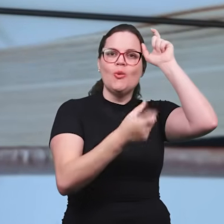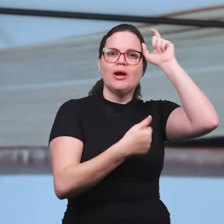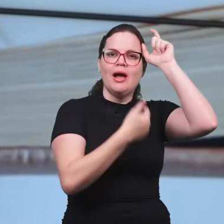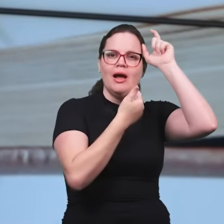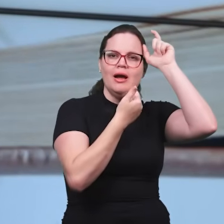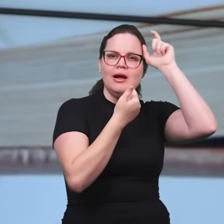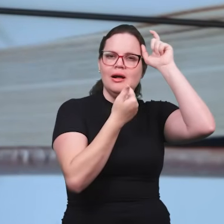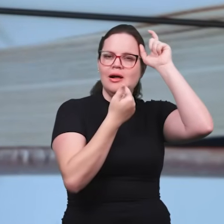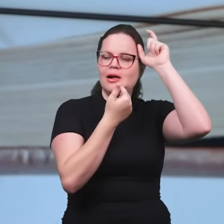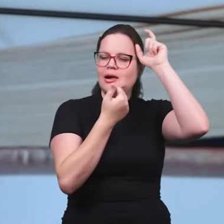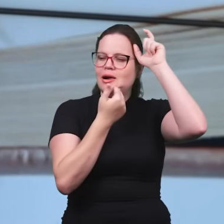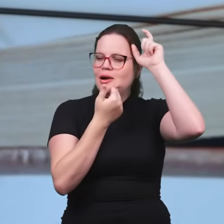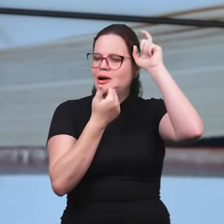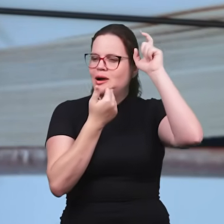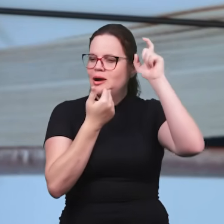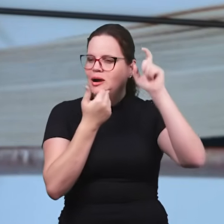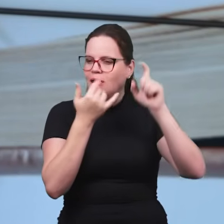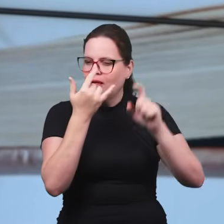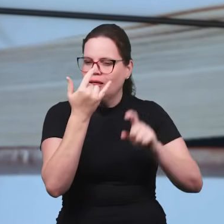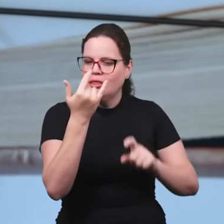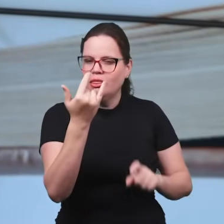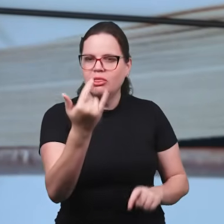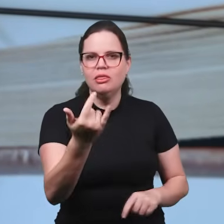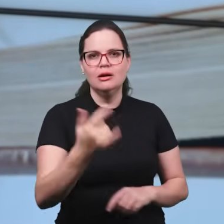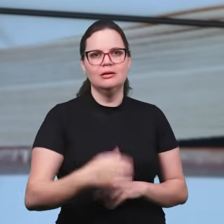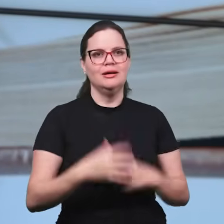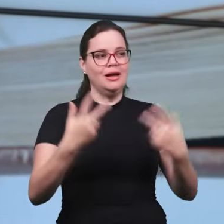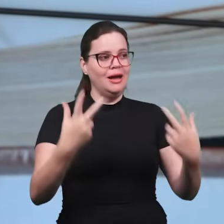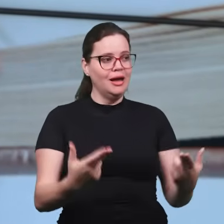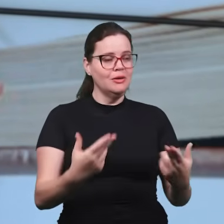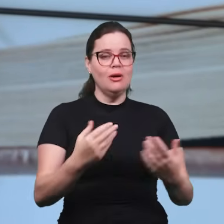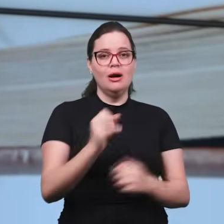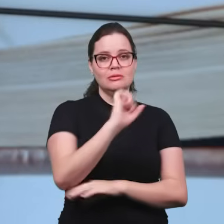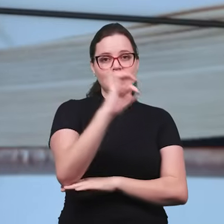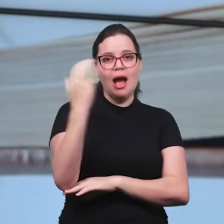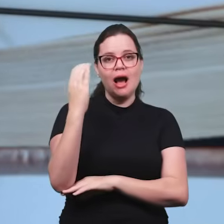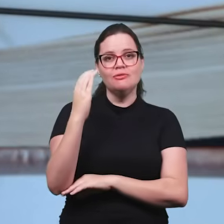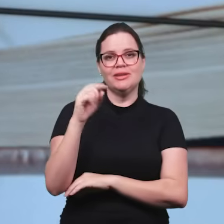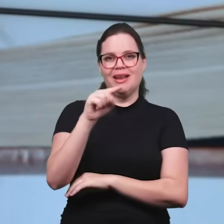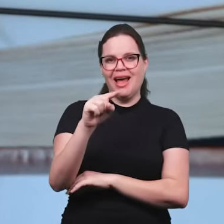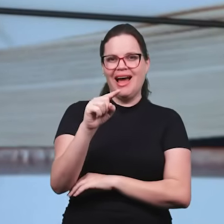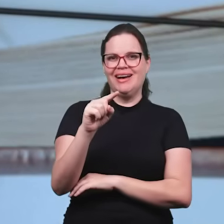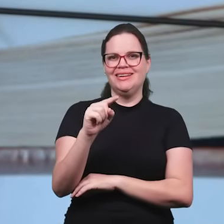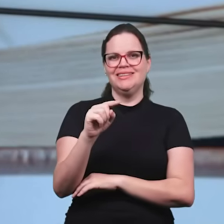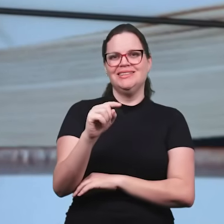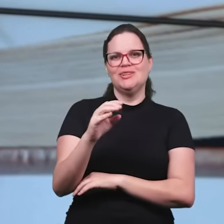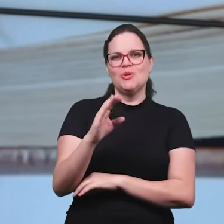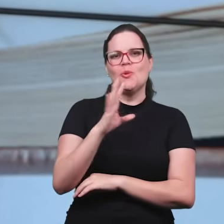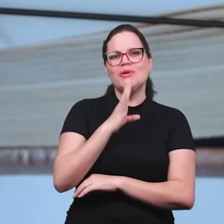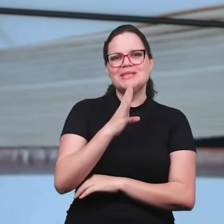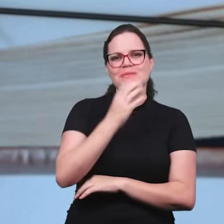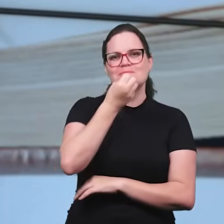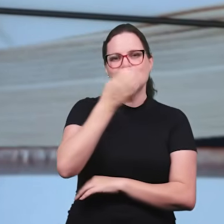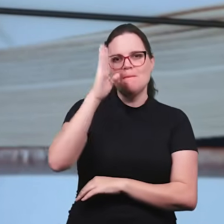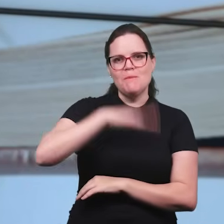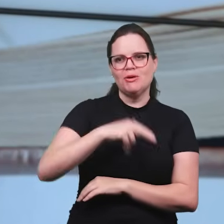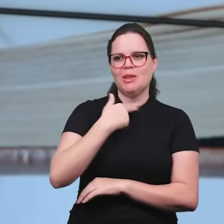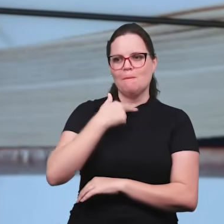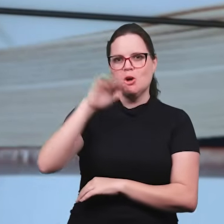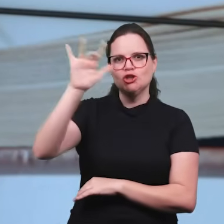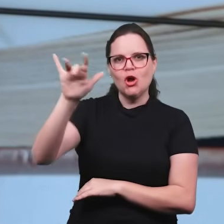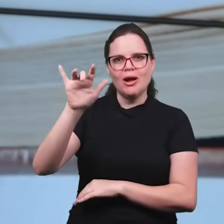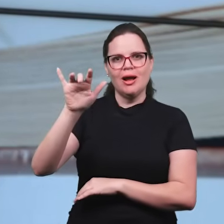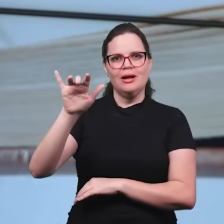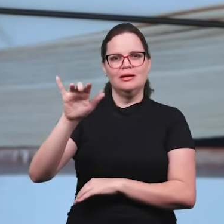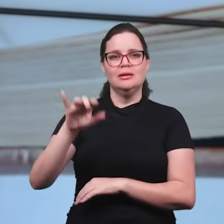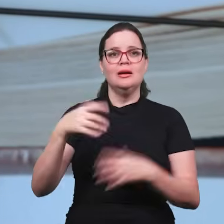olhar para a árvore da ciência do bem e do mal que o Senhor falou para não tocar, é virar o nosso olhar